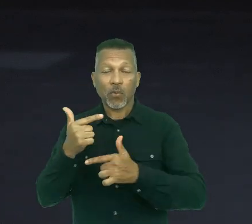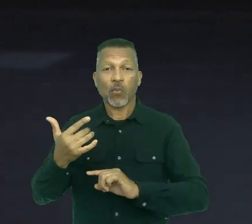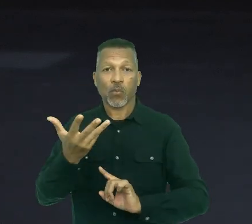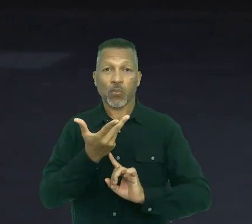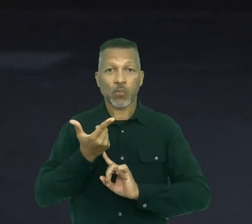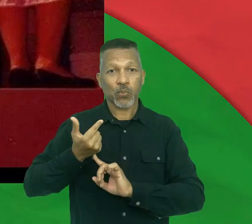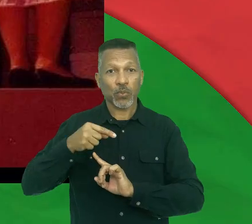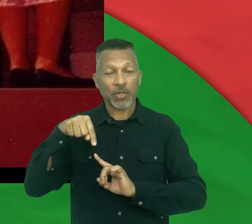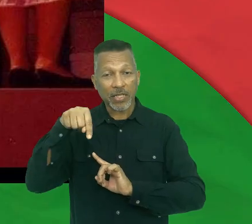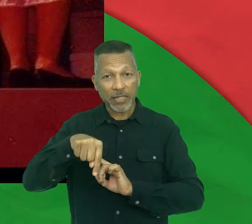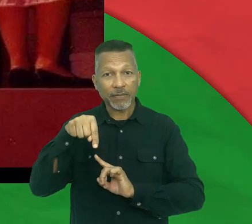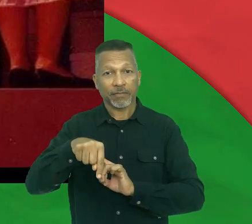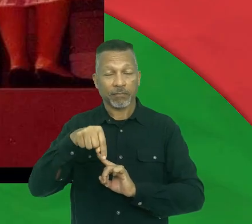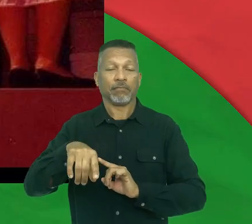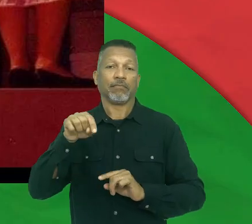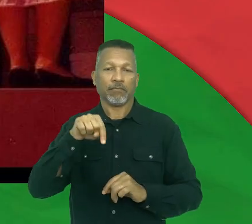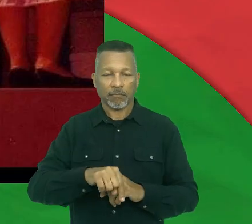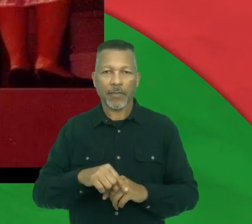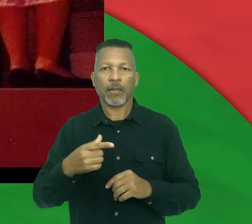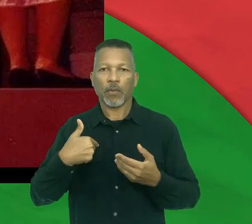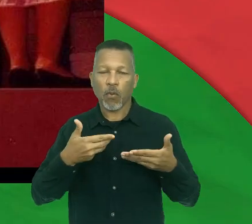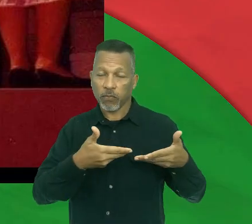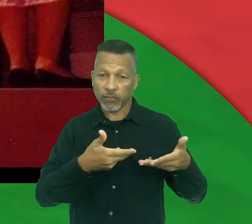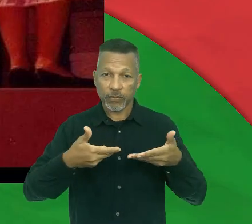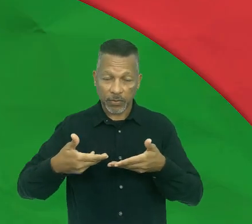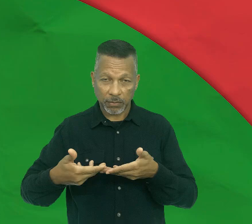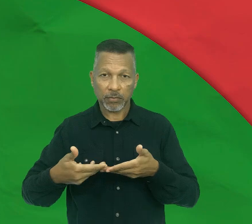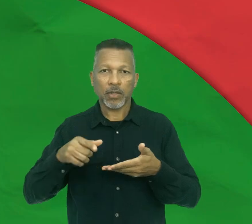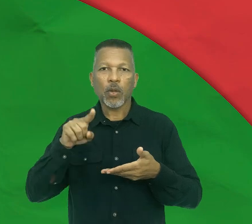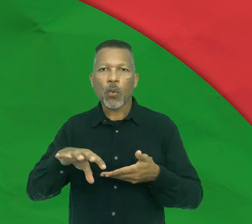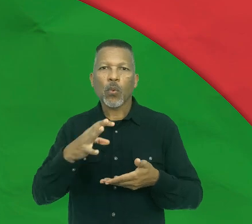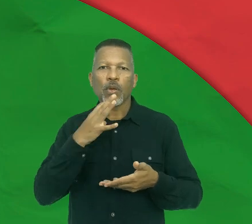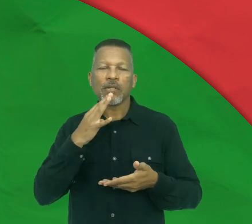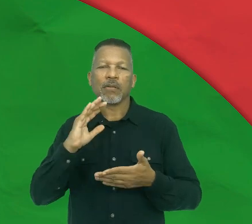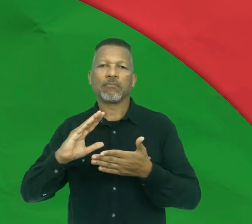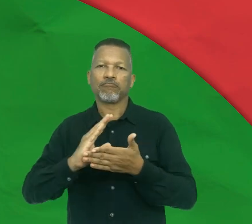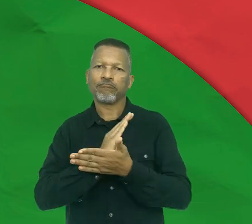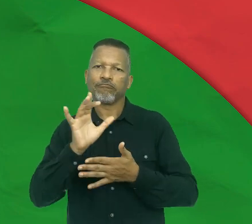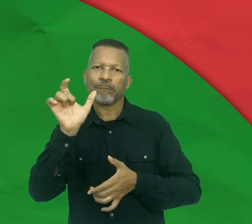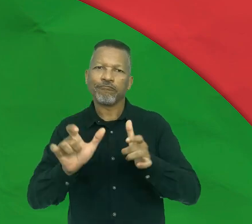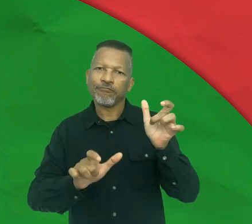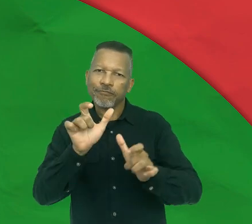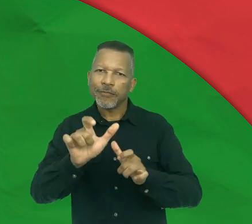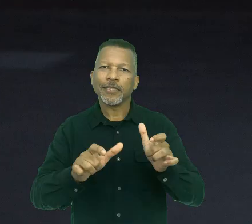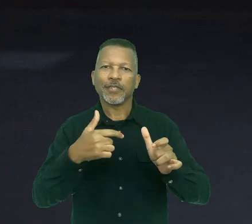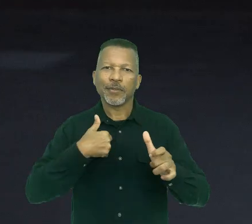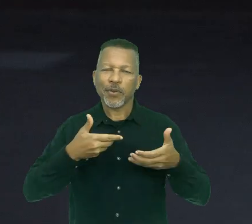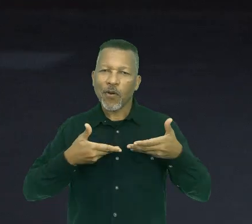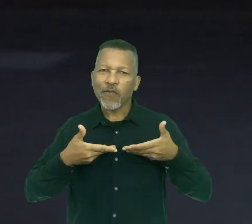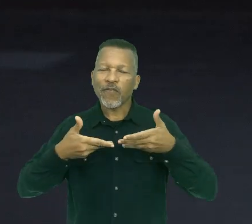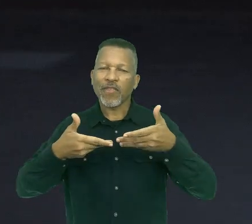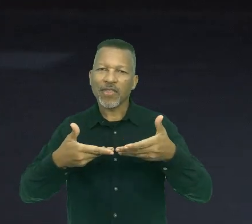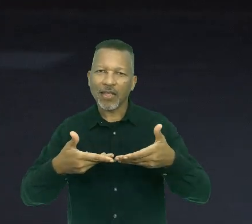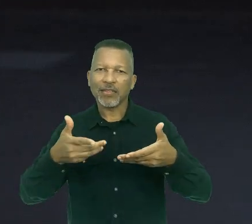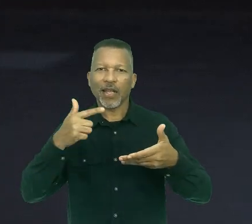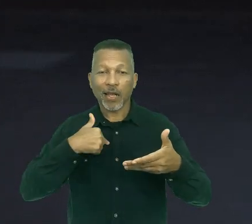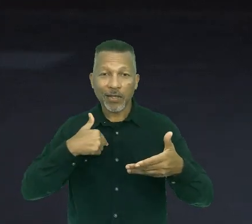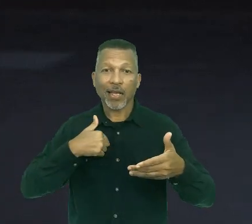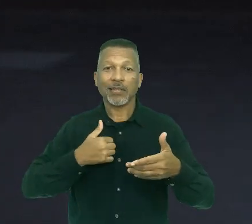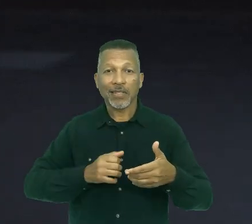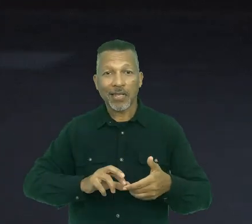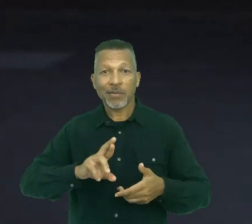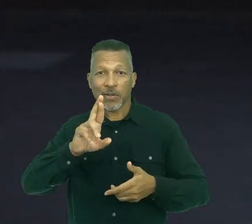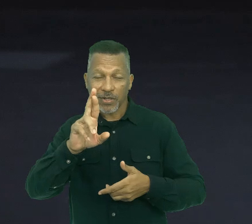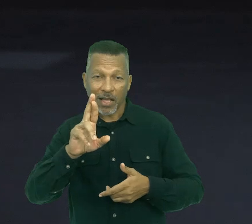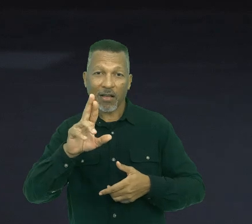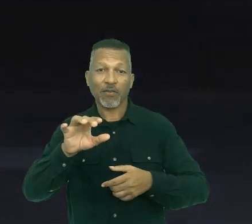momento de muita efervescência, me convidaram para voltar, eu conheci algumas pessoas aqui e que me convidaram. Você não quer dirigir um trabalho? Faz um